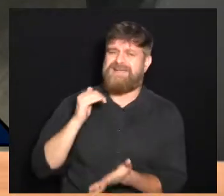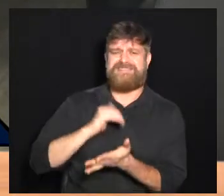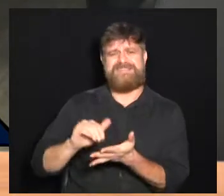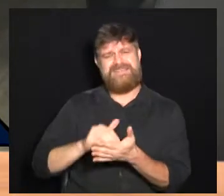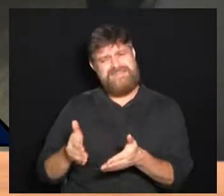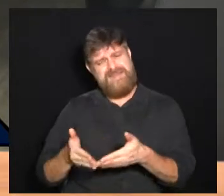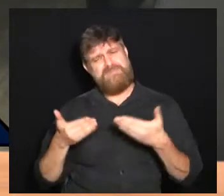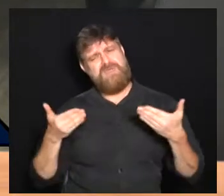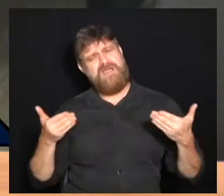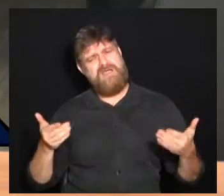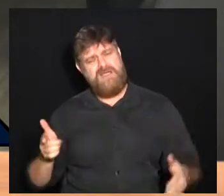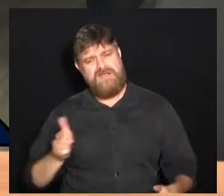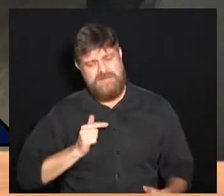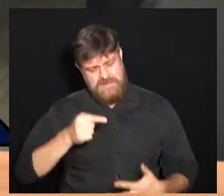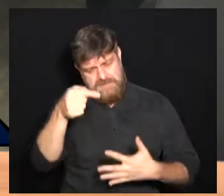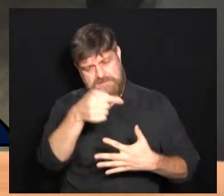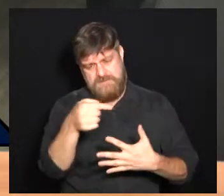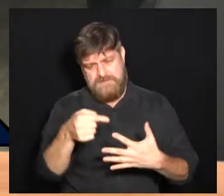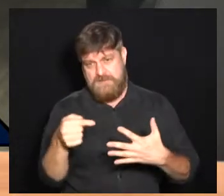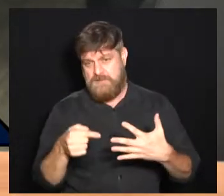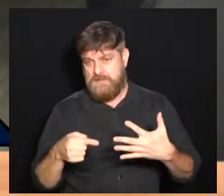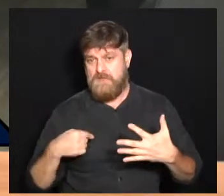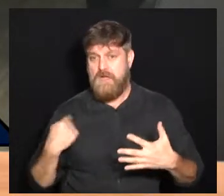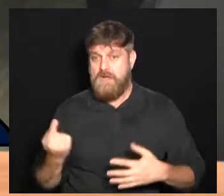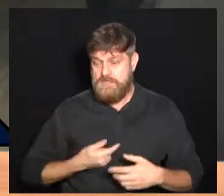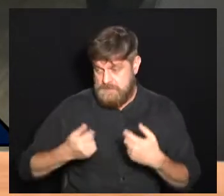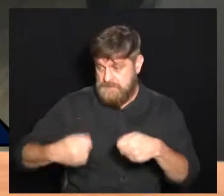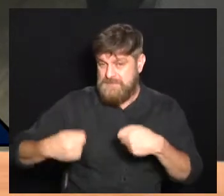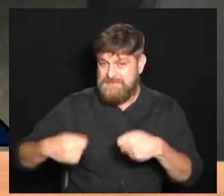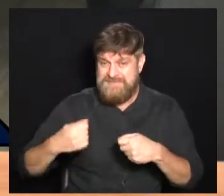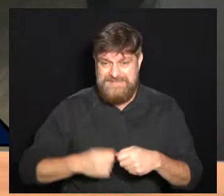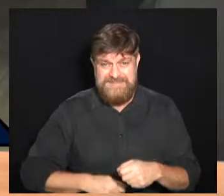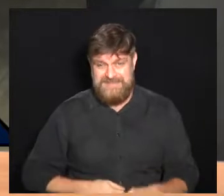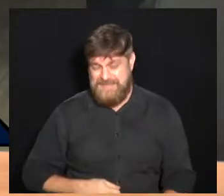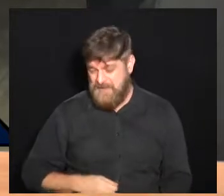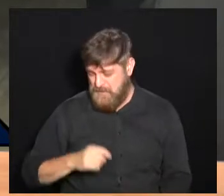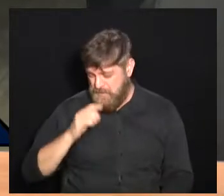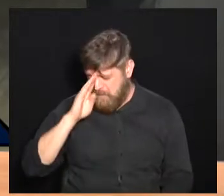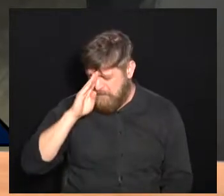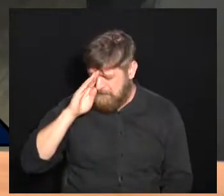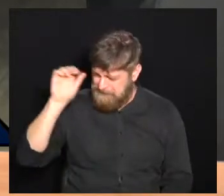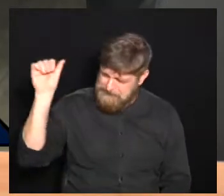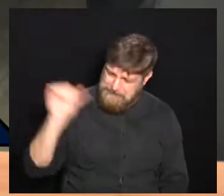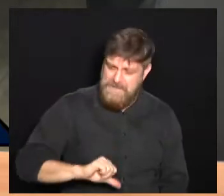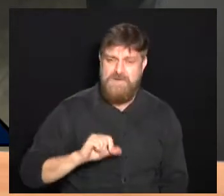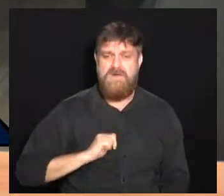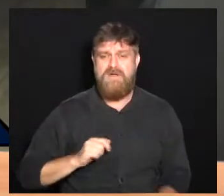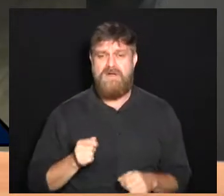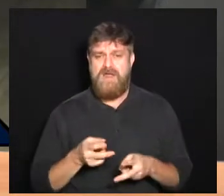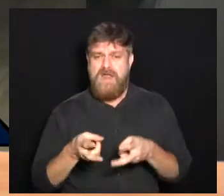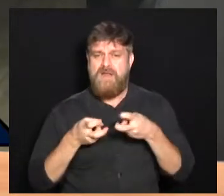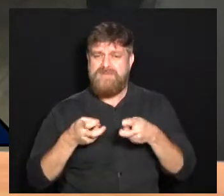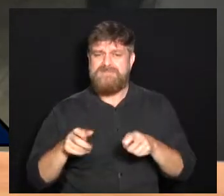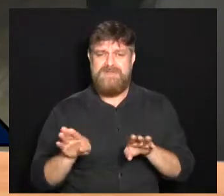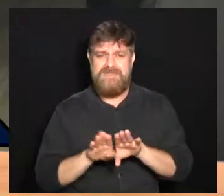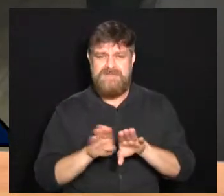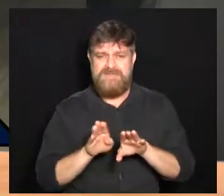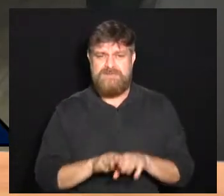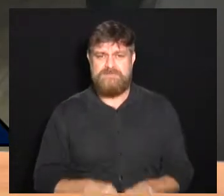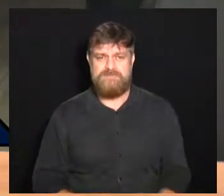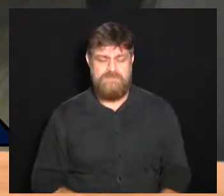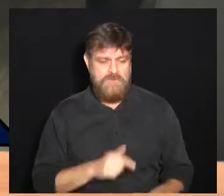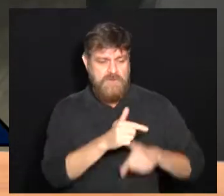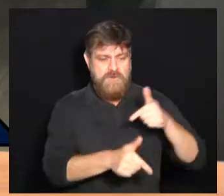acho que são vários os pontos aqui que a gente precisa tratar. O mais grave, a meu ver, é ver essa fragmentação, essa